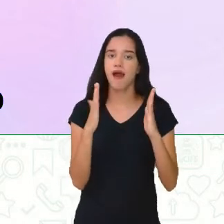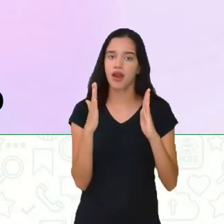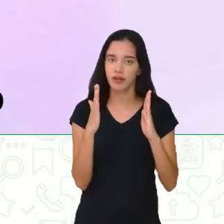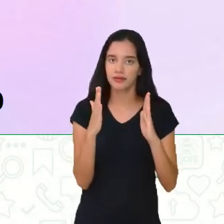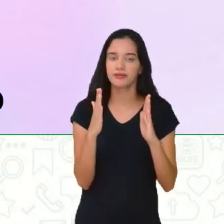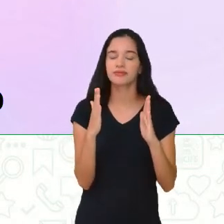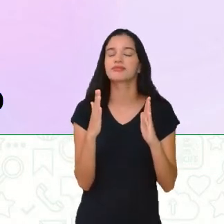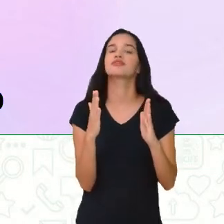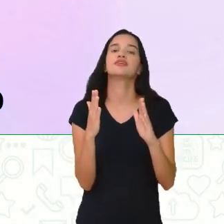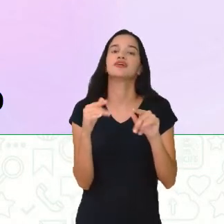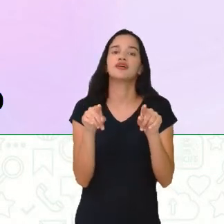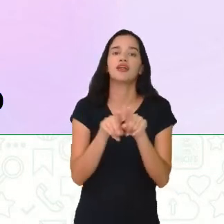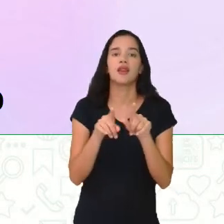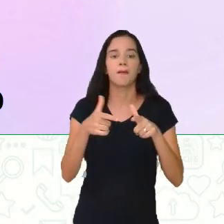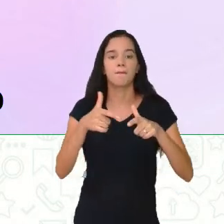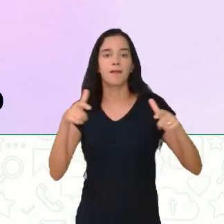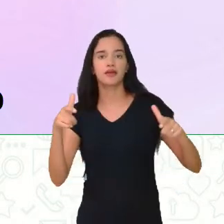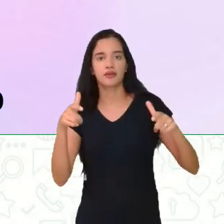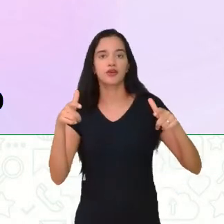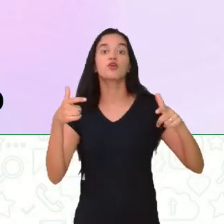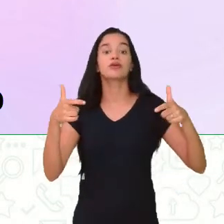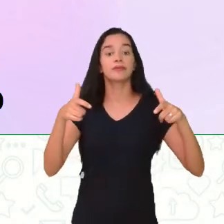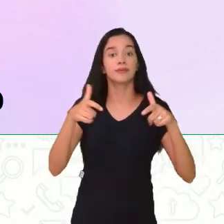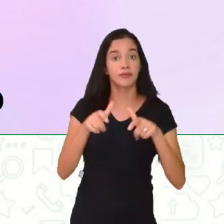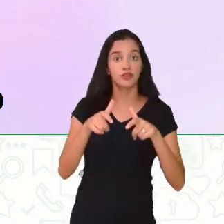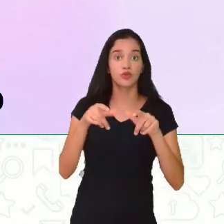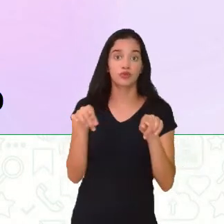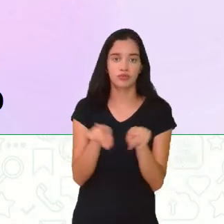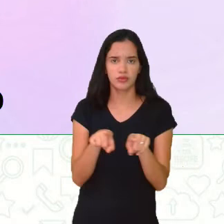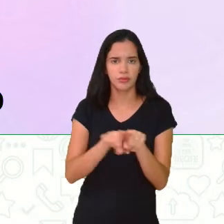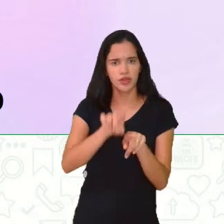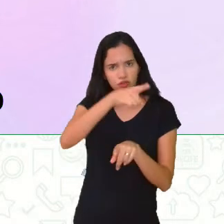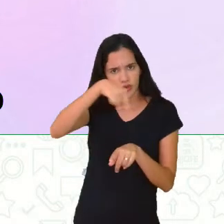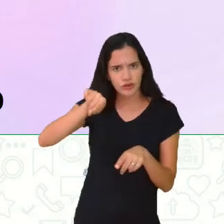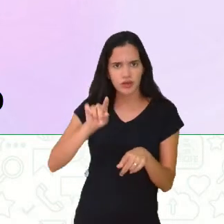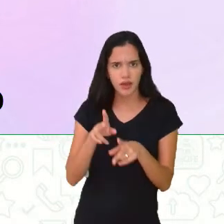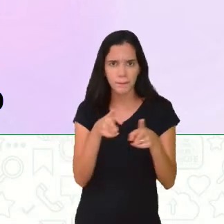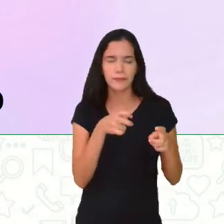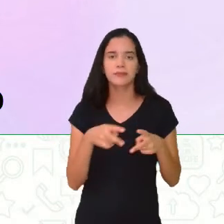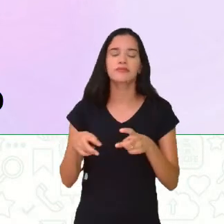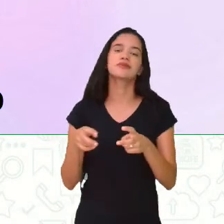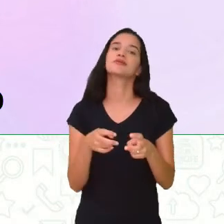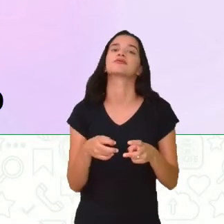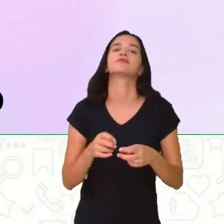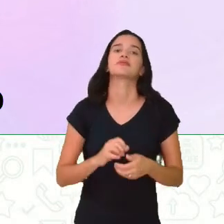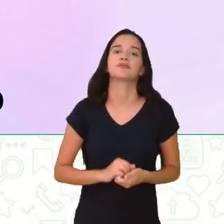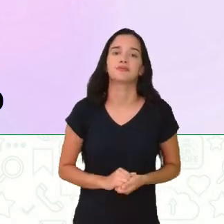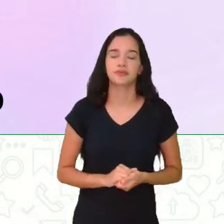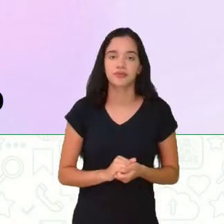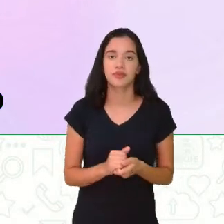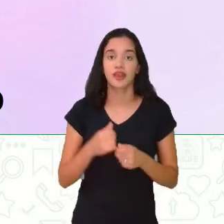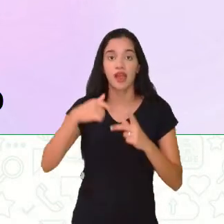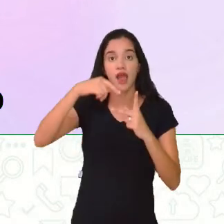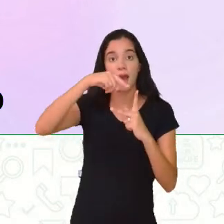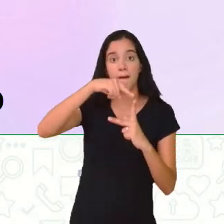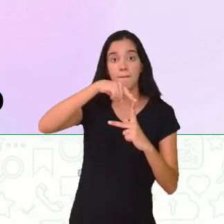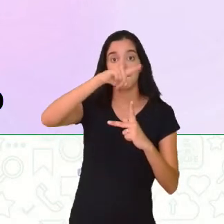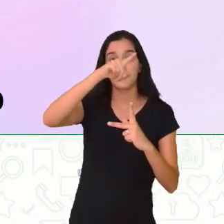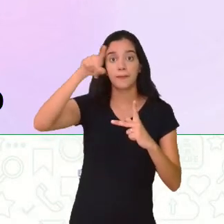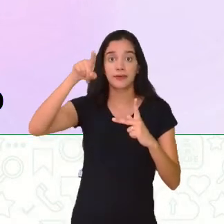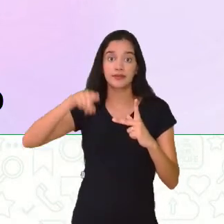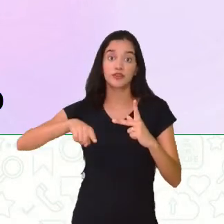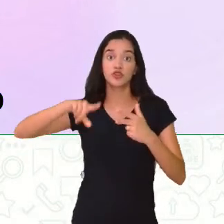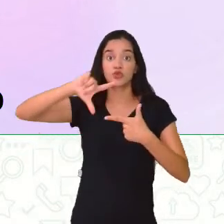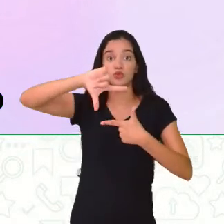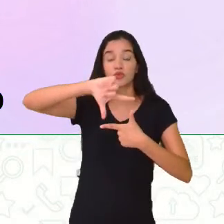maior e dois lados paralelos menor. Percebem? Então, esse perímetro do